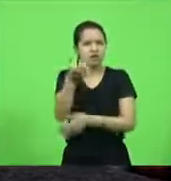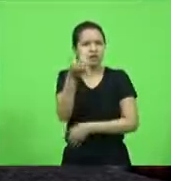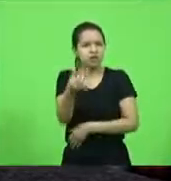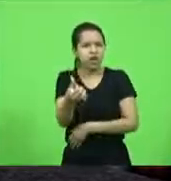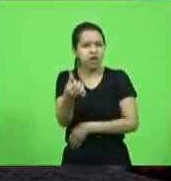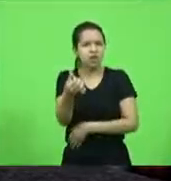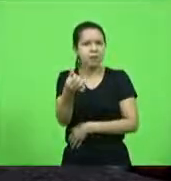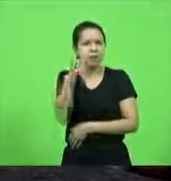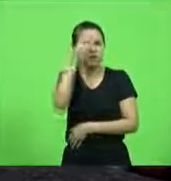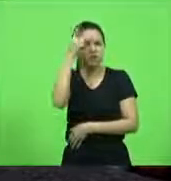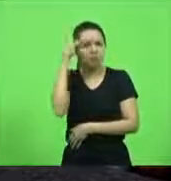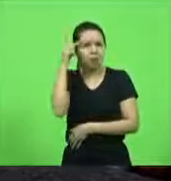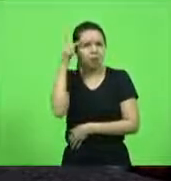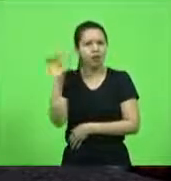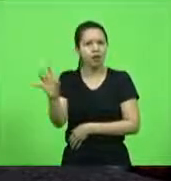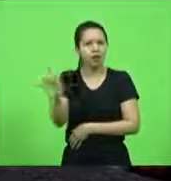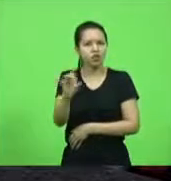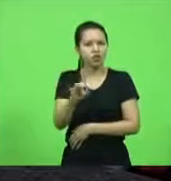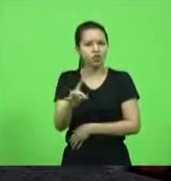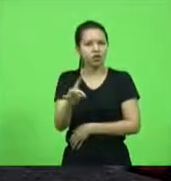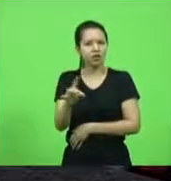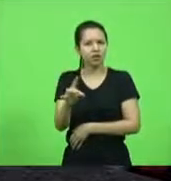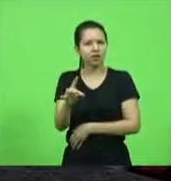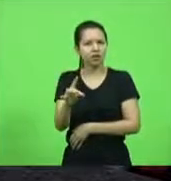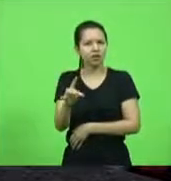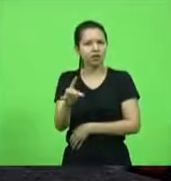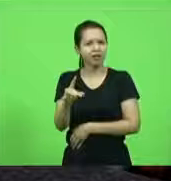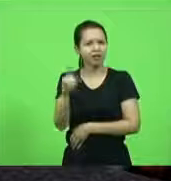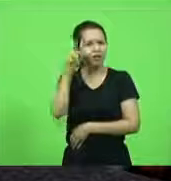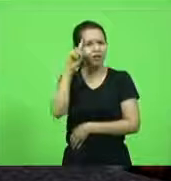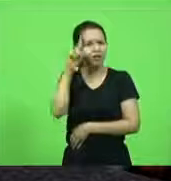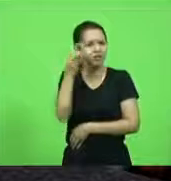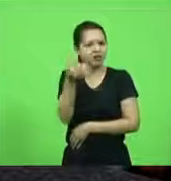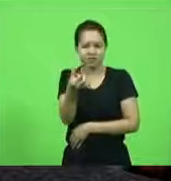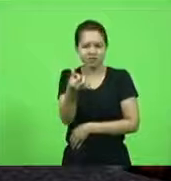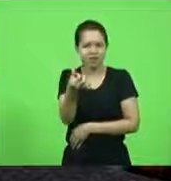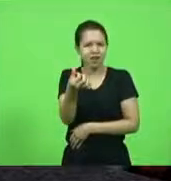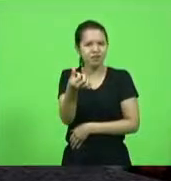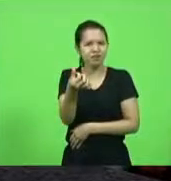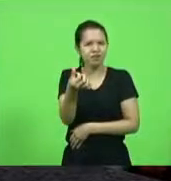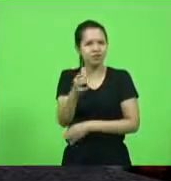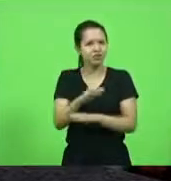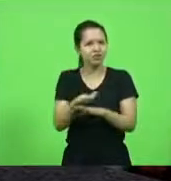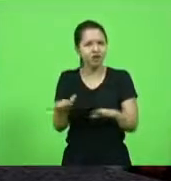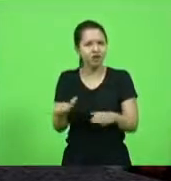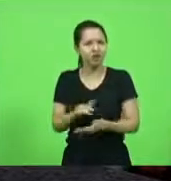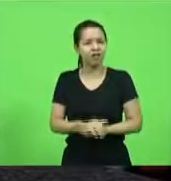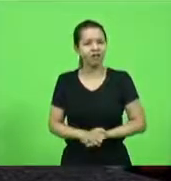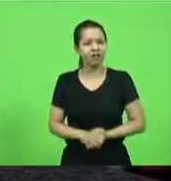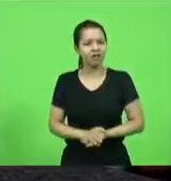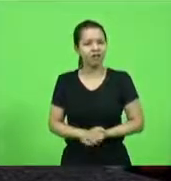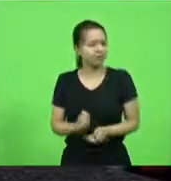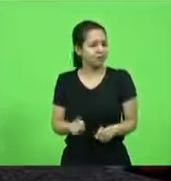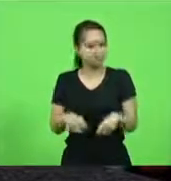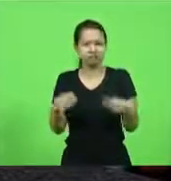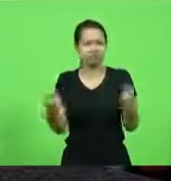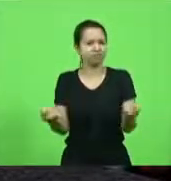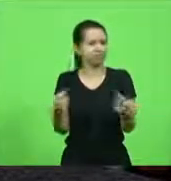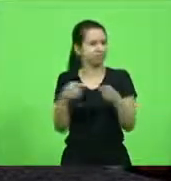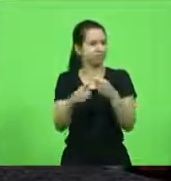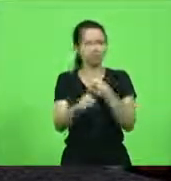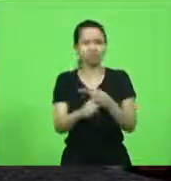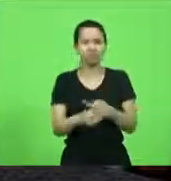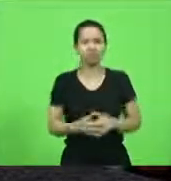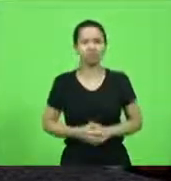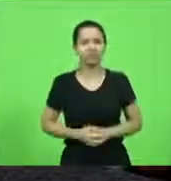vacina. Não é possível. Não é possível isso, senhor presidente, senhores deputados. Se nós